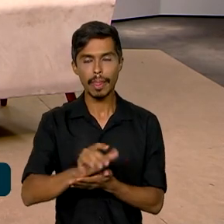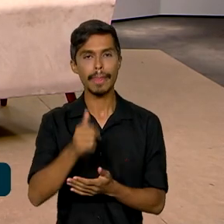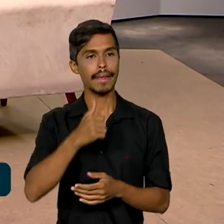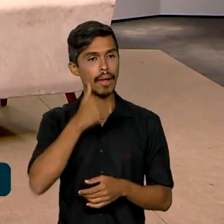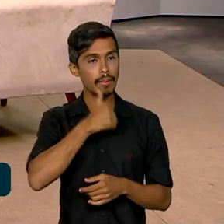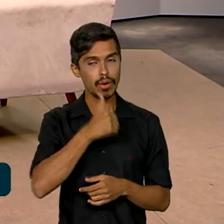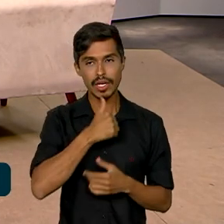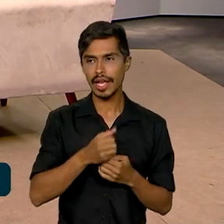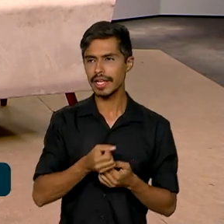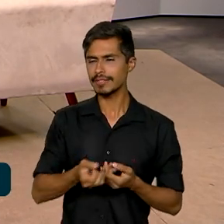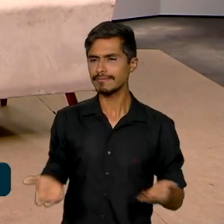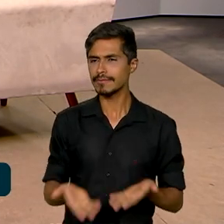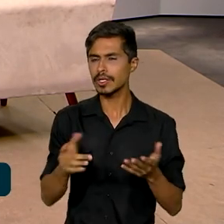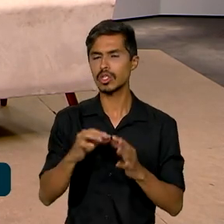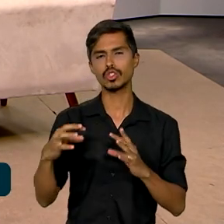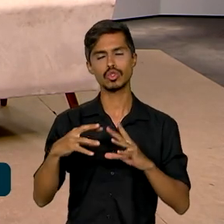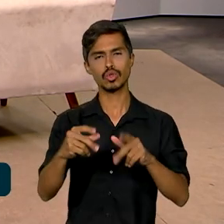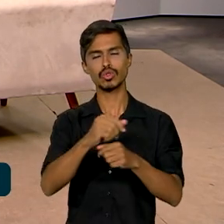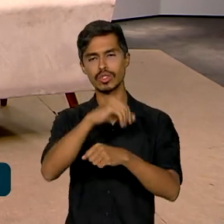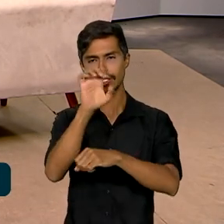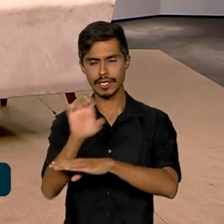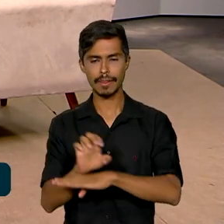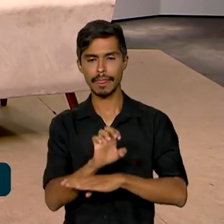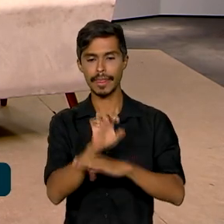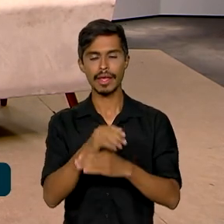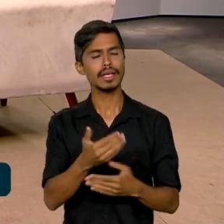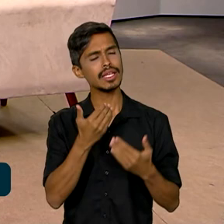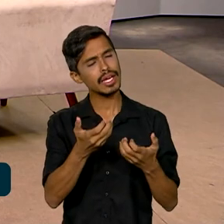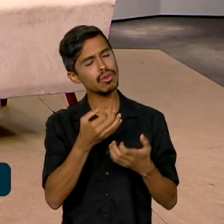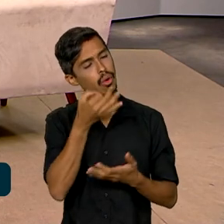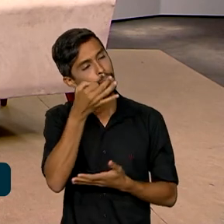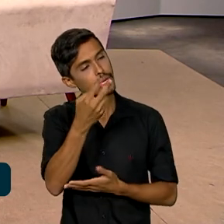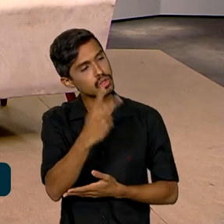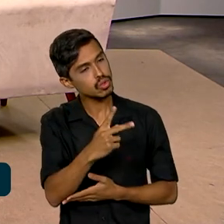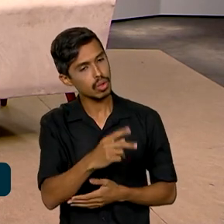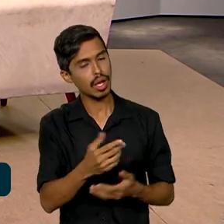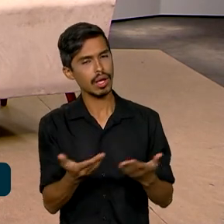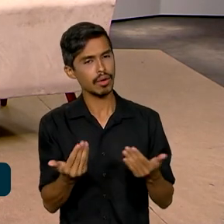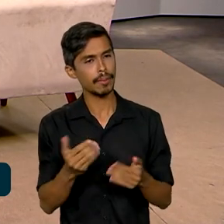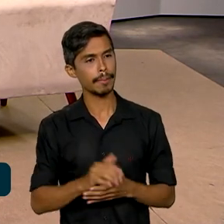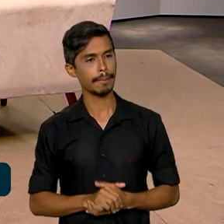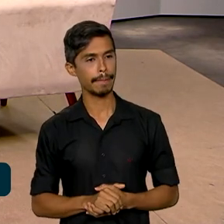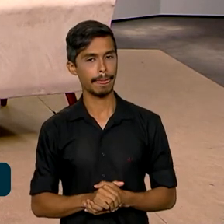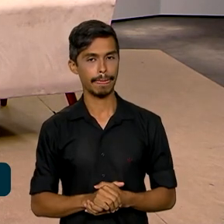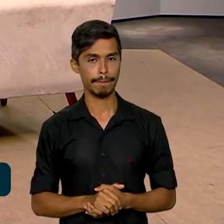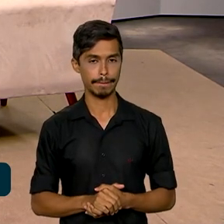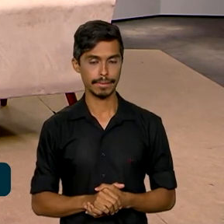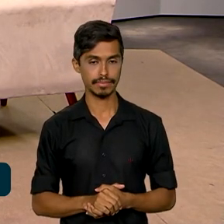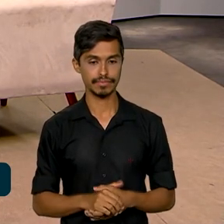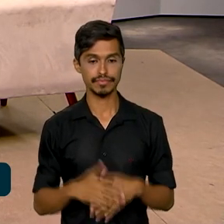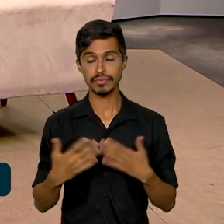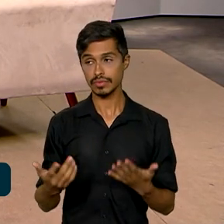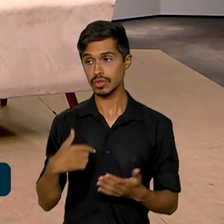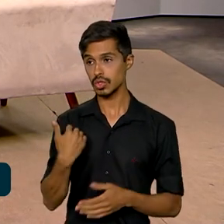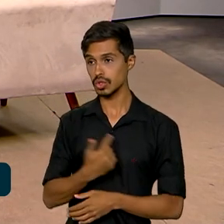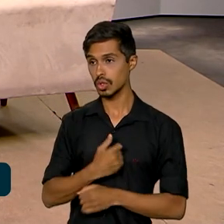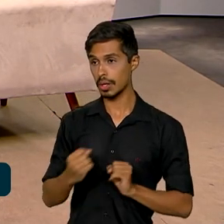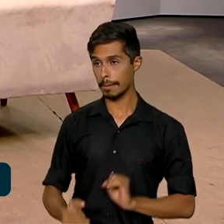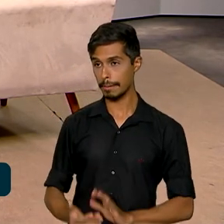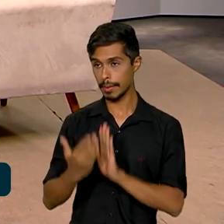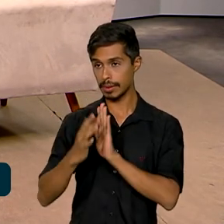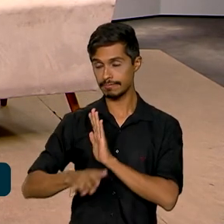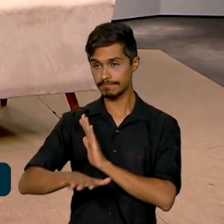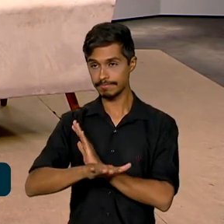É uma articulação com os governos estaduais. Queria que a senhora comentasse um pouquinho isso aí. Assim, para que a gente enfrente essa